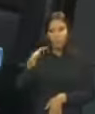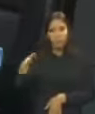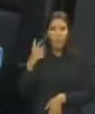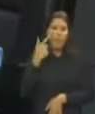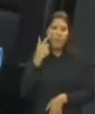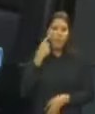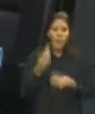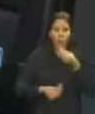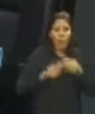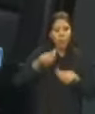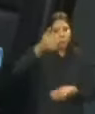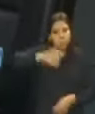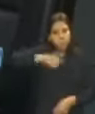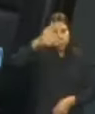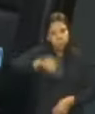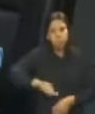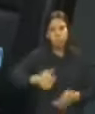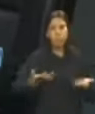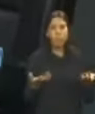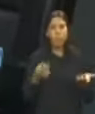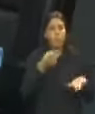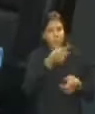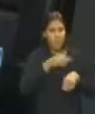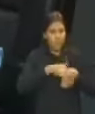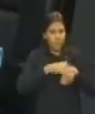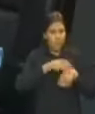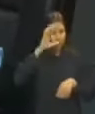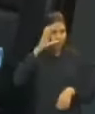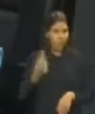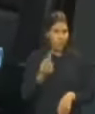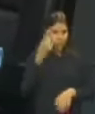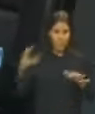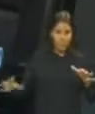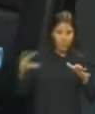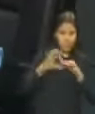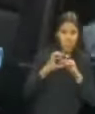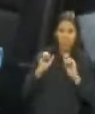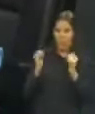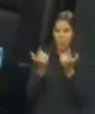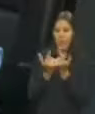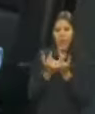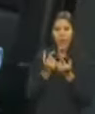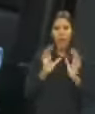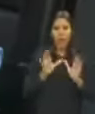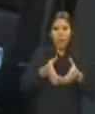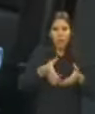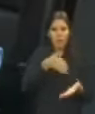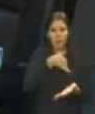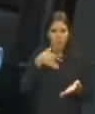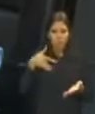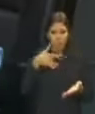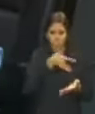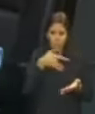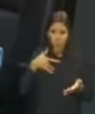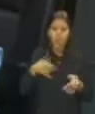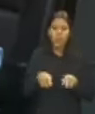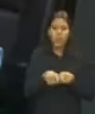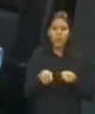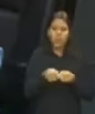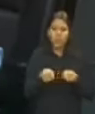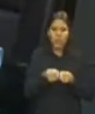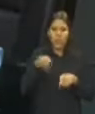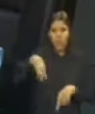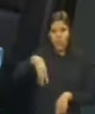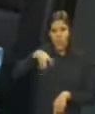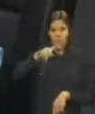de Ceará. Vocês devem estar associados também a essa casa, à Comissão de Saúde e, no caso, o MP, a